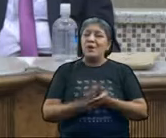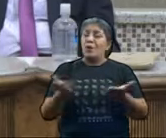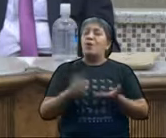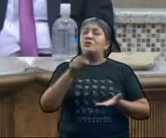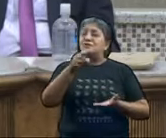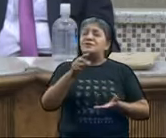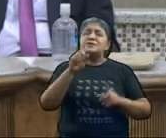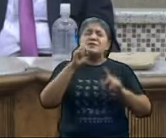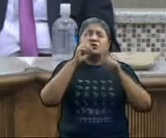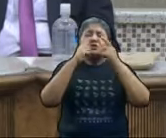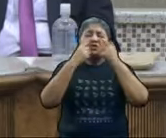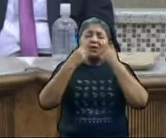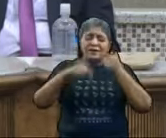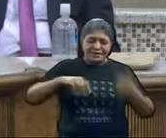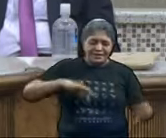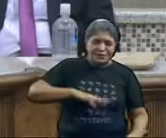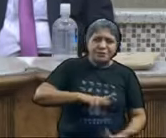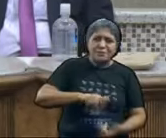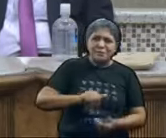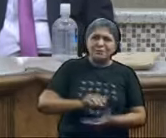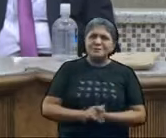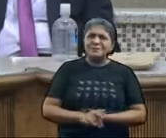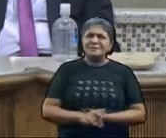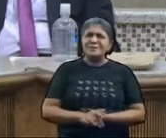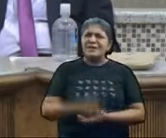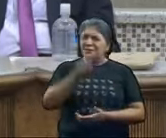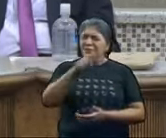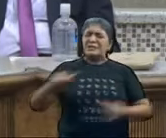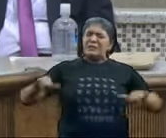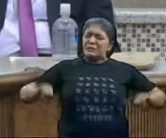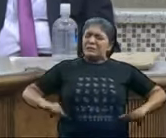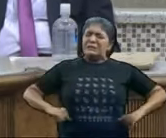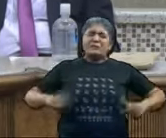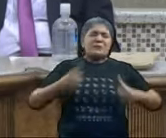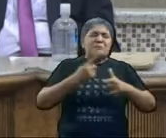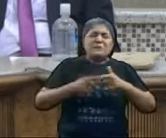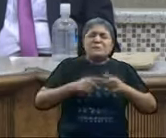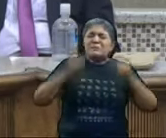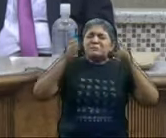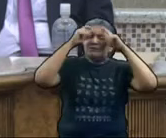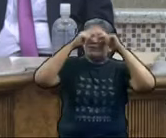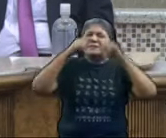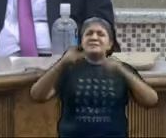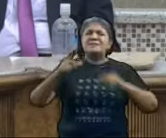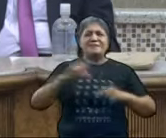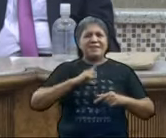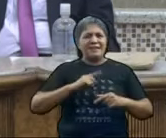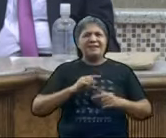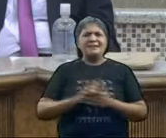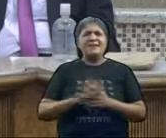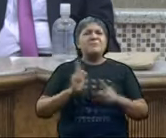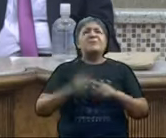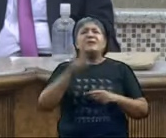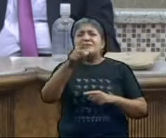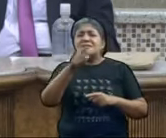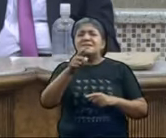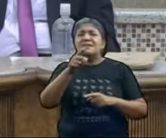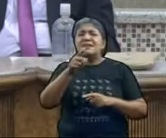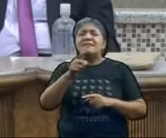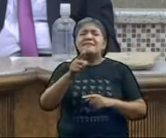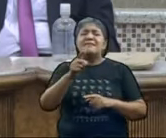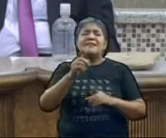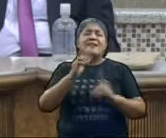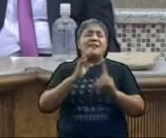estão chorando hoje pelo preço que às vezes nós pagamos por seguir a Jesus. Ele diz: bem-aventurados sois,